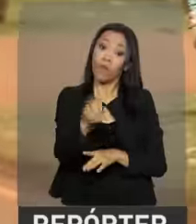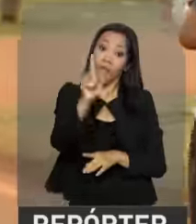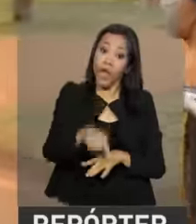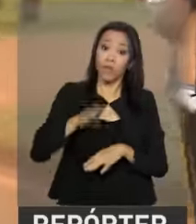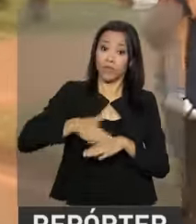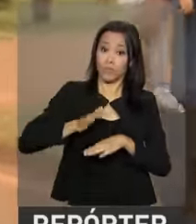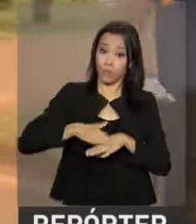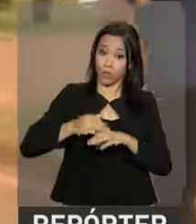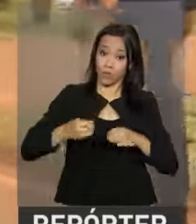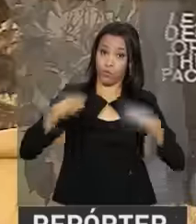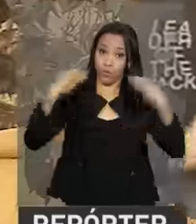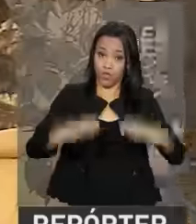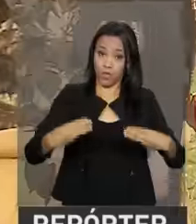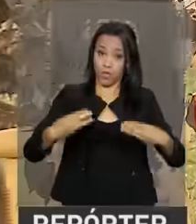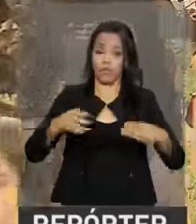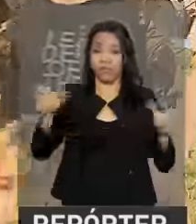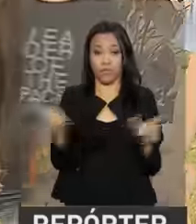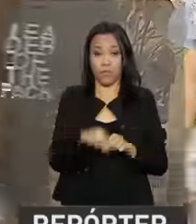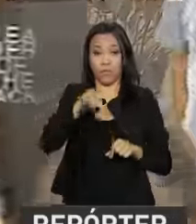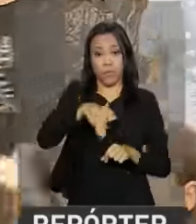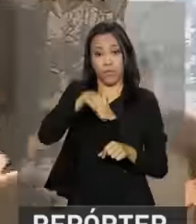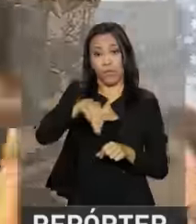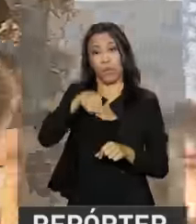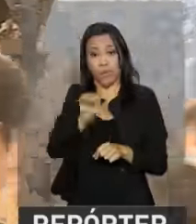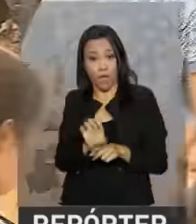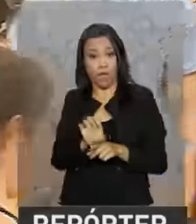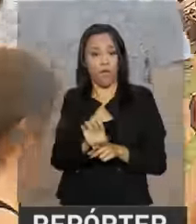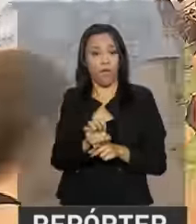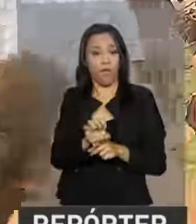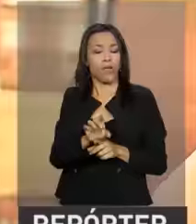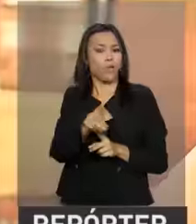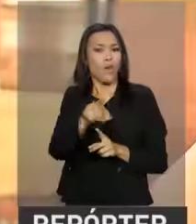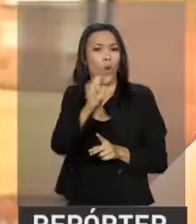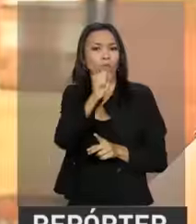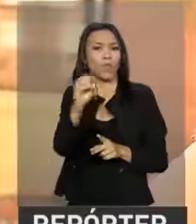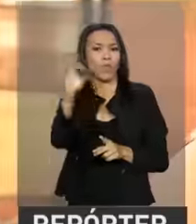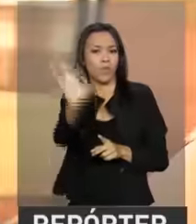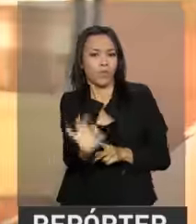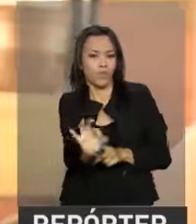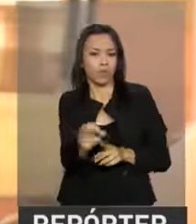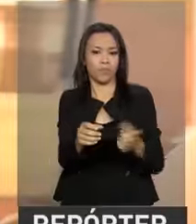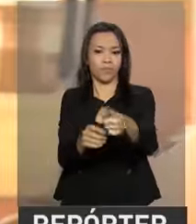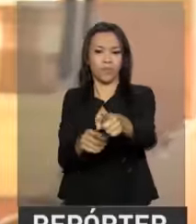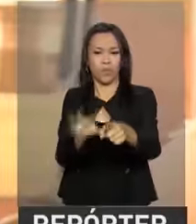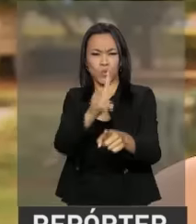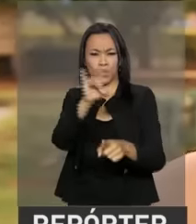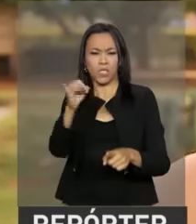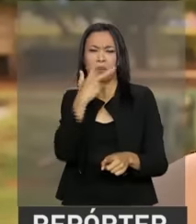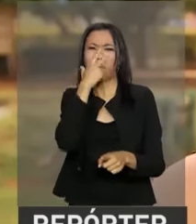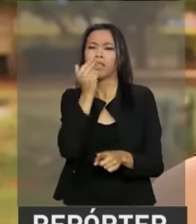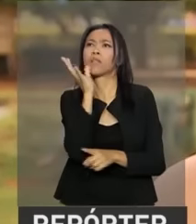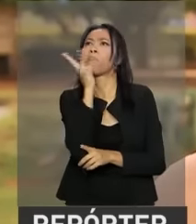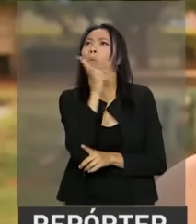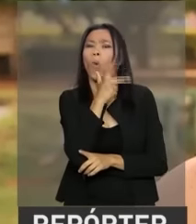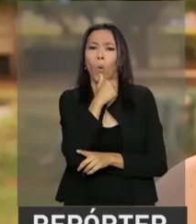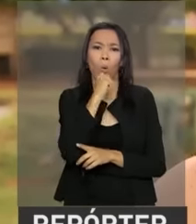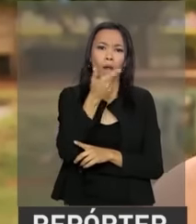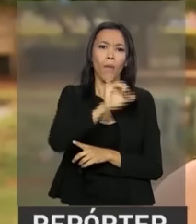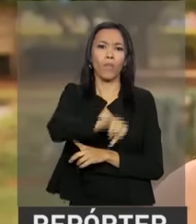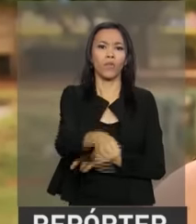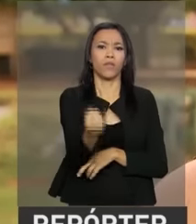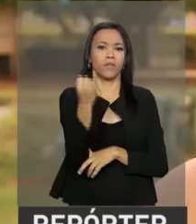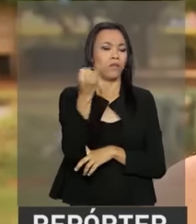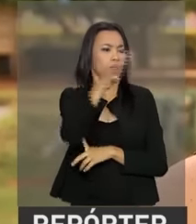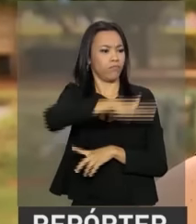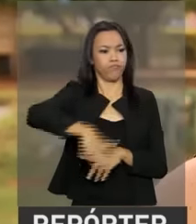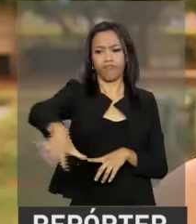o ministério de Minas e energia a aprovação chega a 80% Ah eu acho que o dia fica mais longo a gente acaba aproveitando aqui a